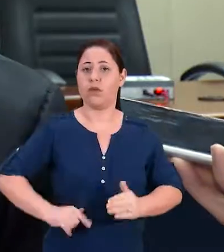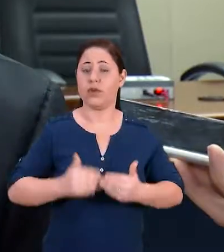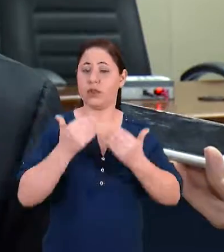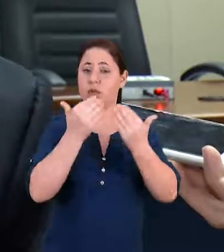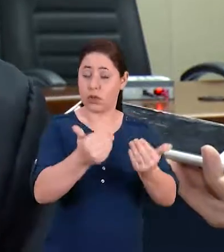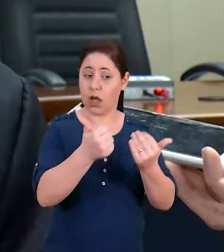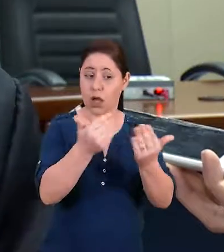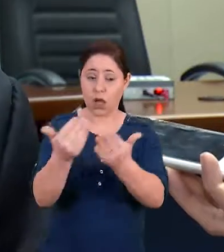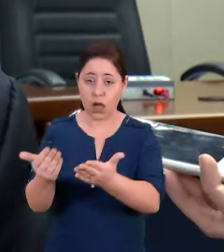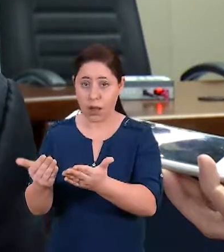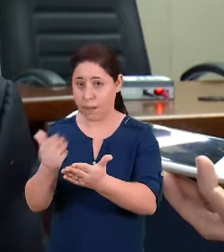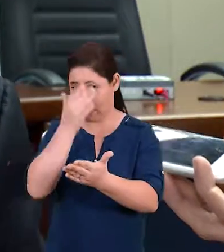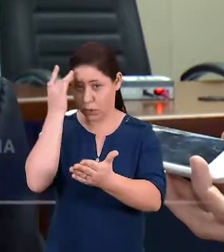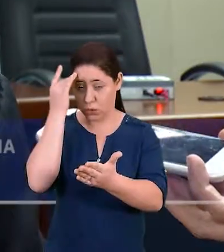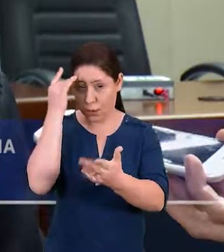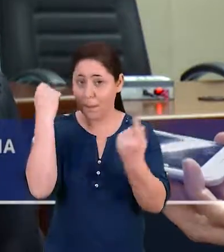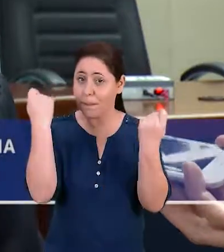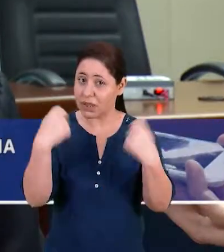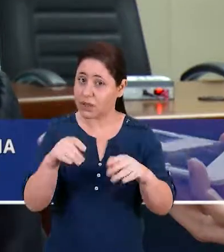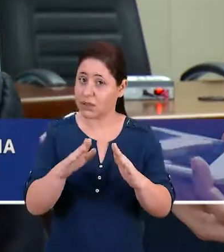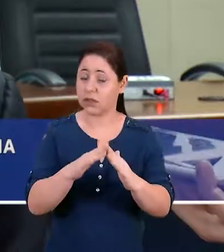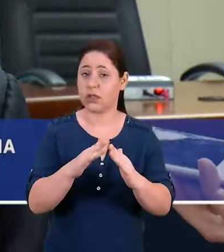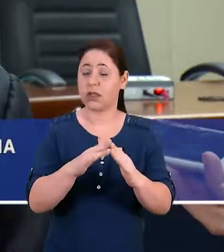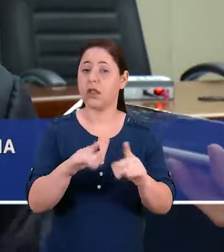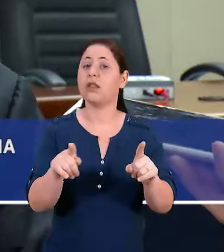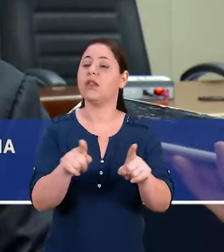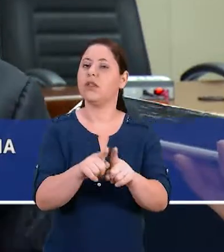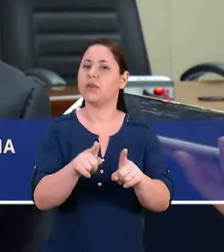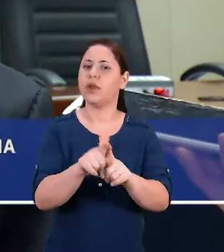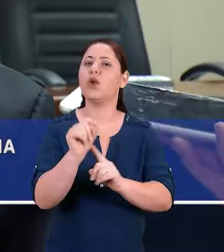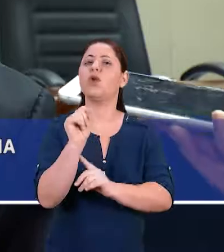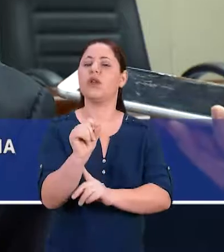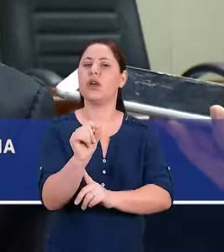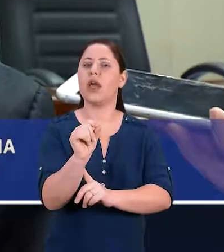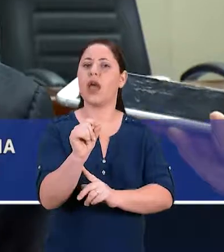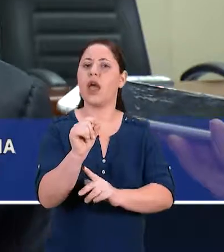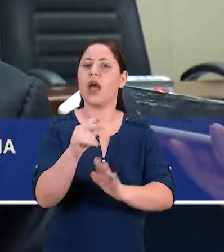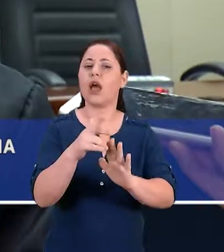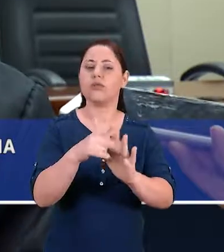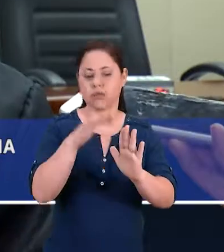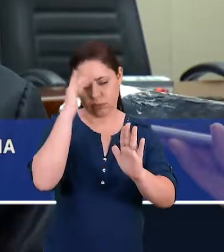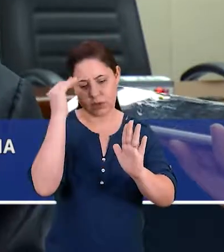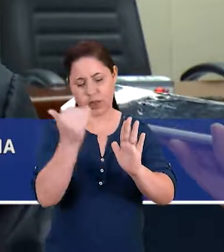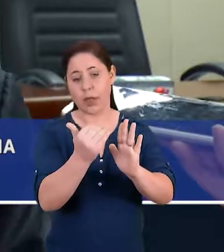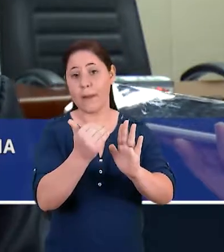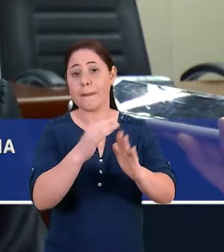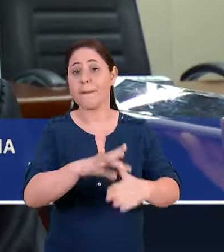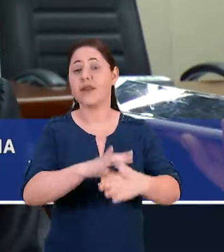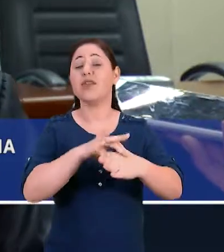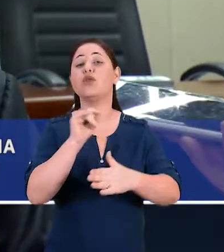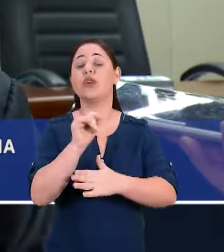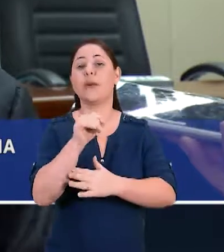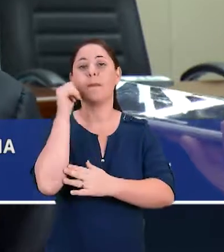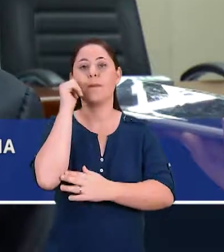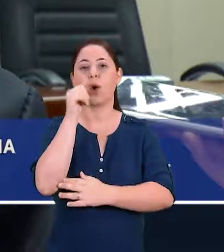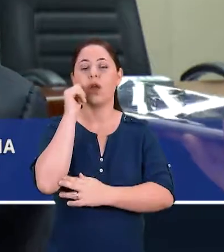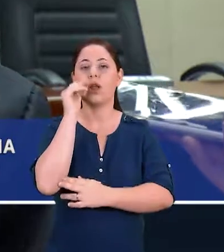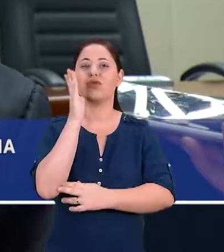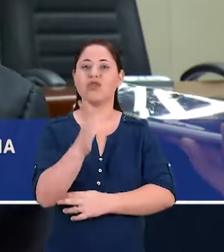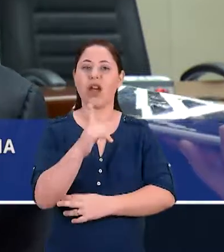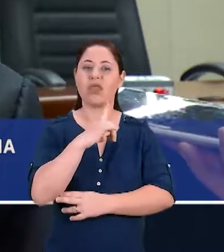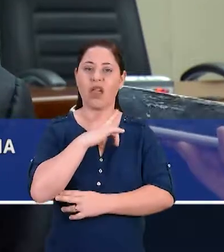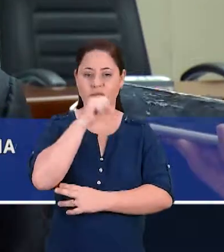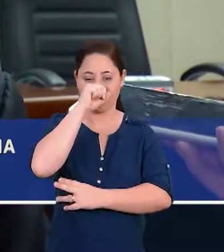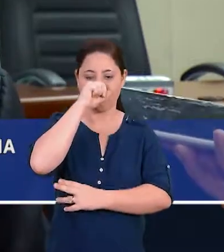moradias habitacionais, distribuição, como a prerrogativa de ter colocado no projeto a preferência